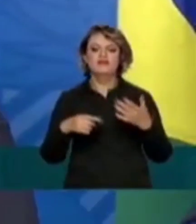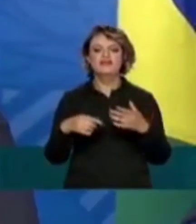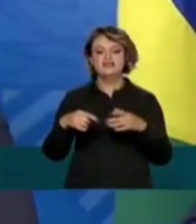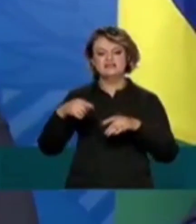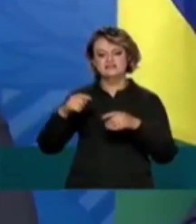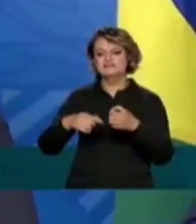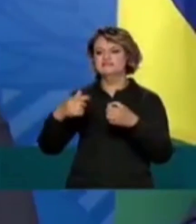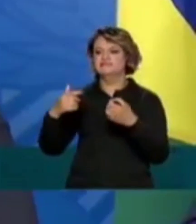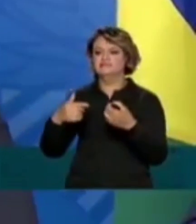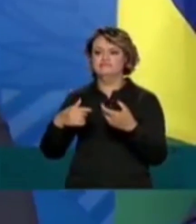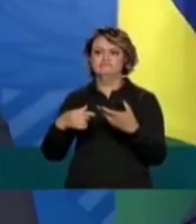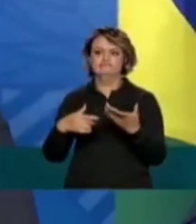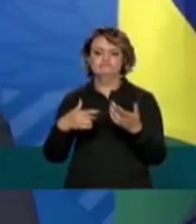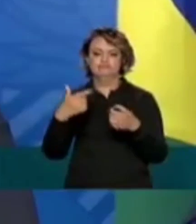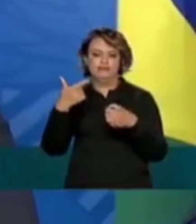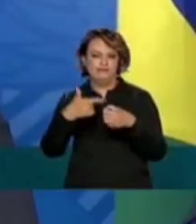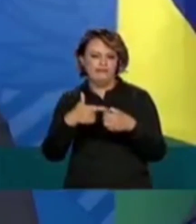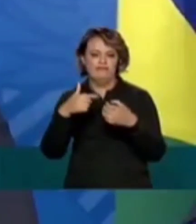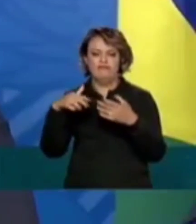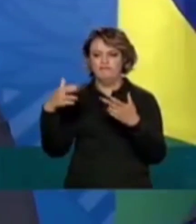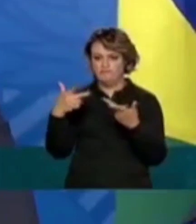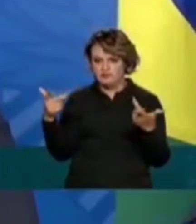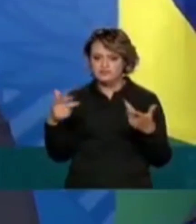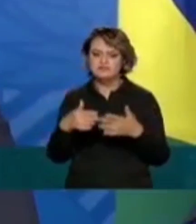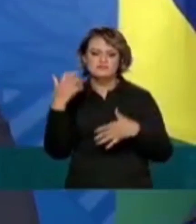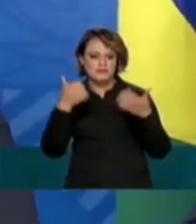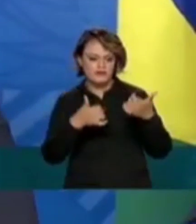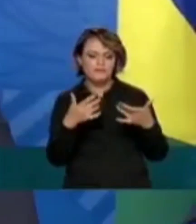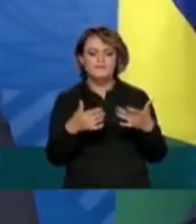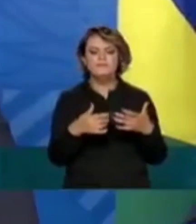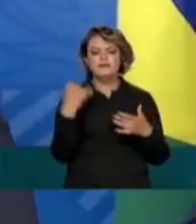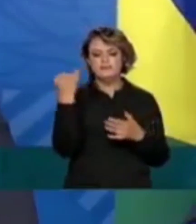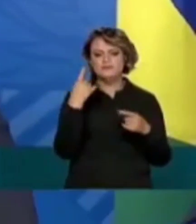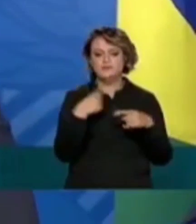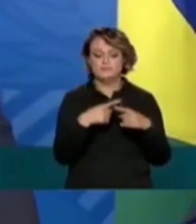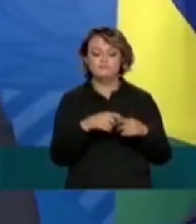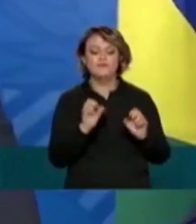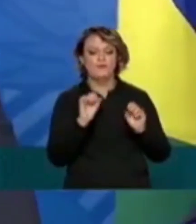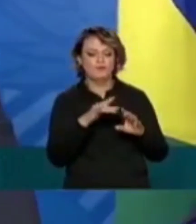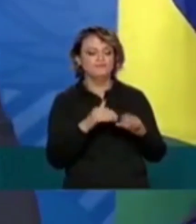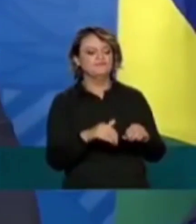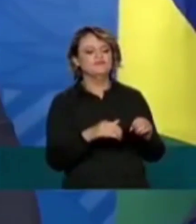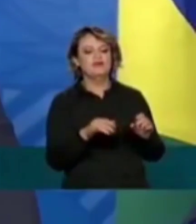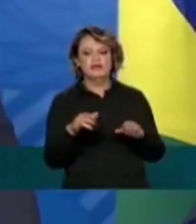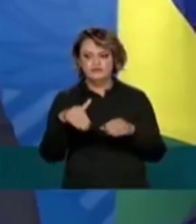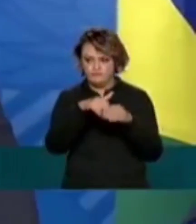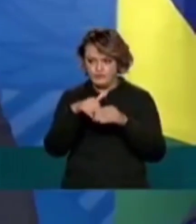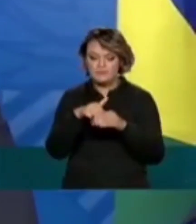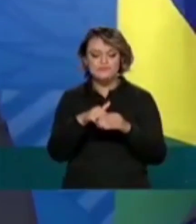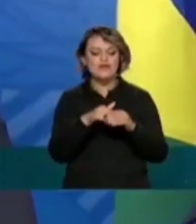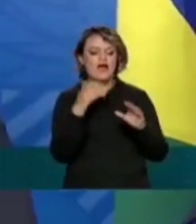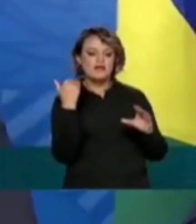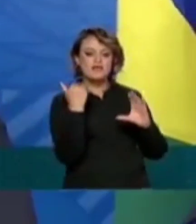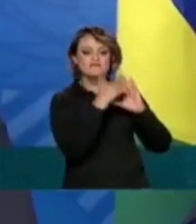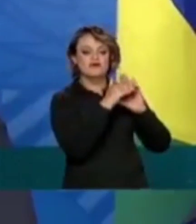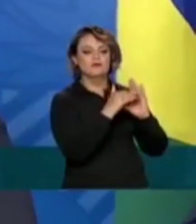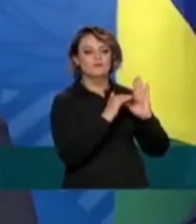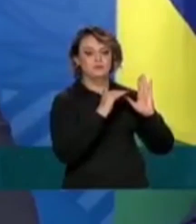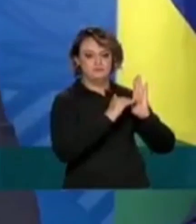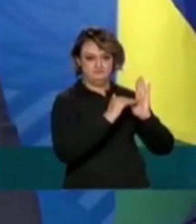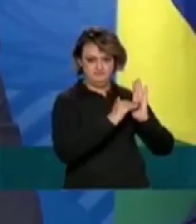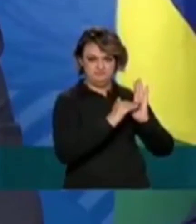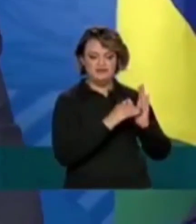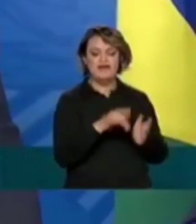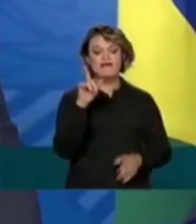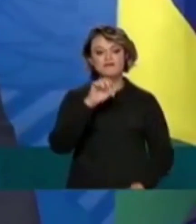estão contidos no PLP 18. Desde que o projeto chegou ao Senado Federal, designado o senador Fernando Bezerra Coelho,